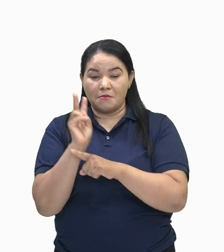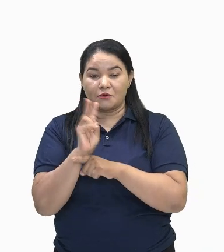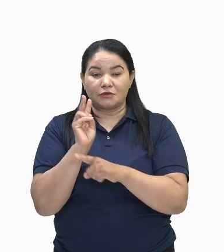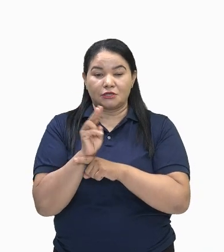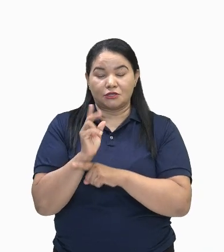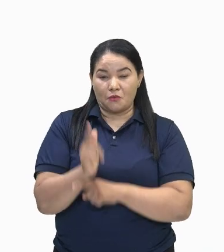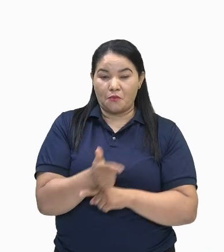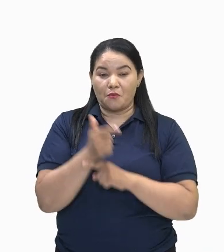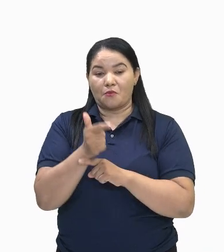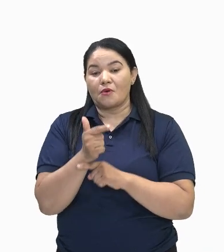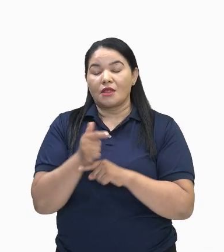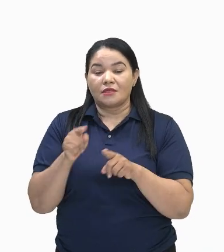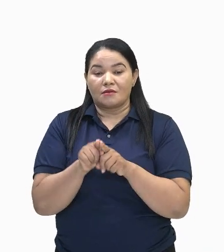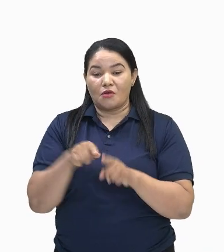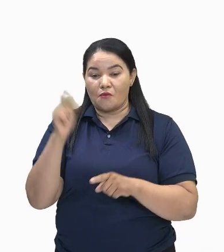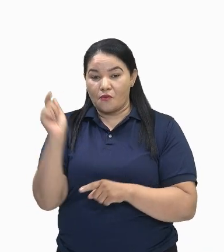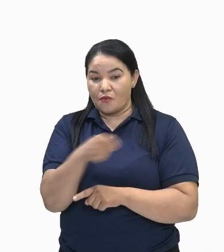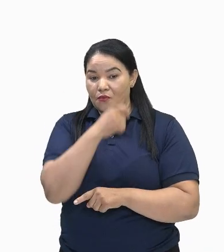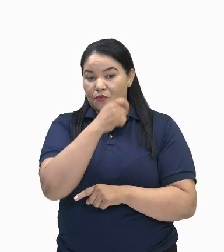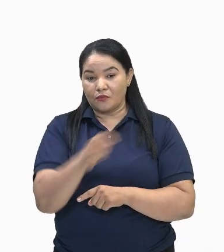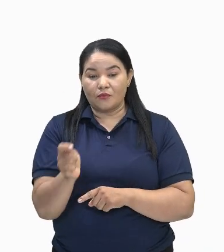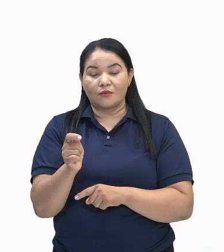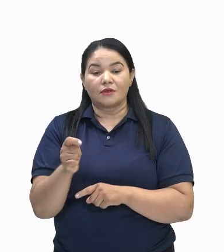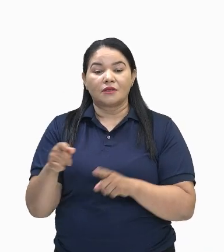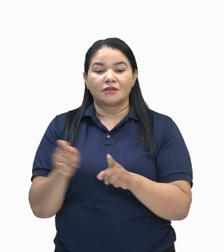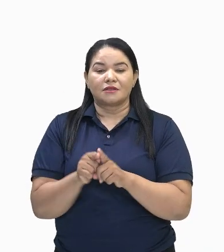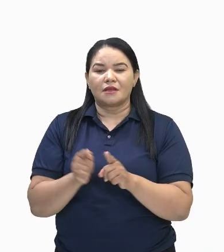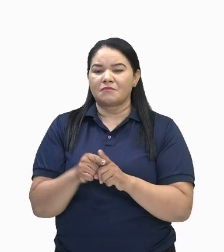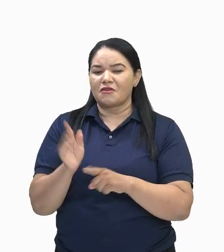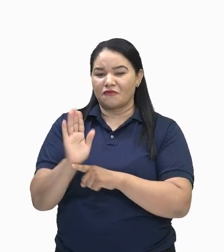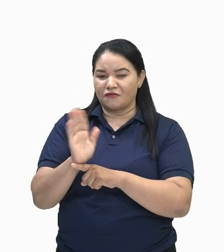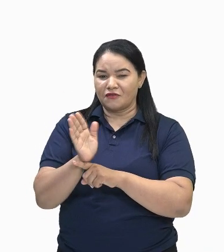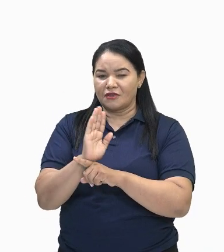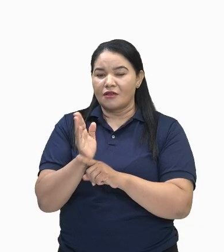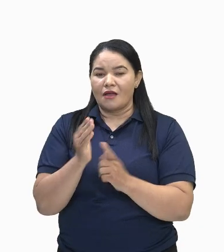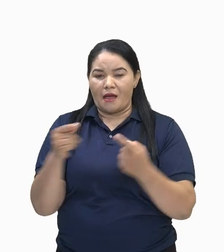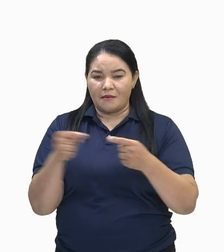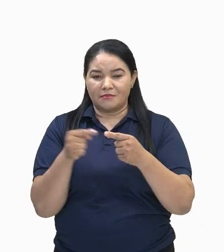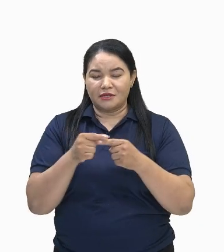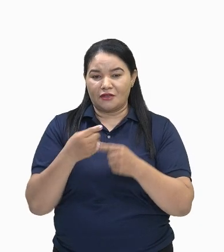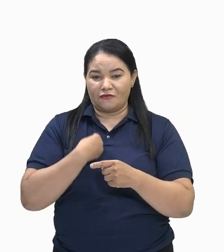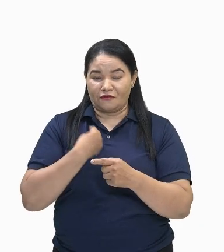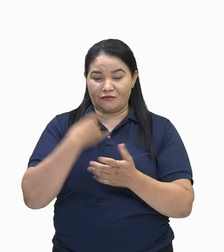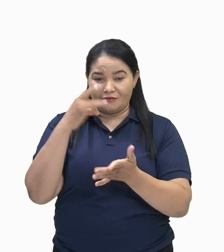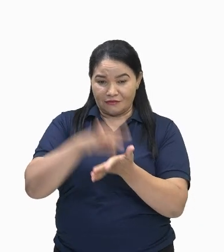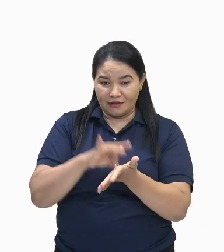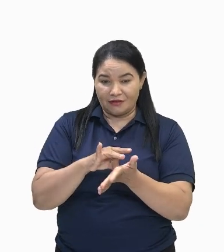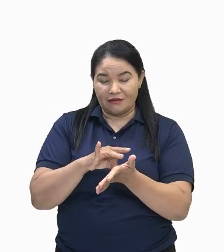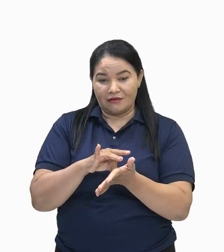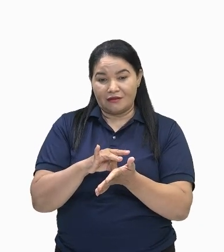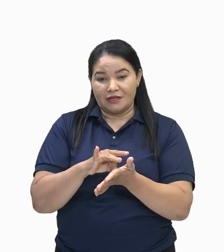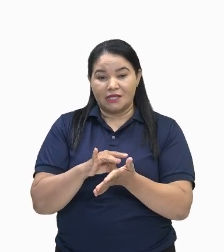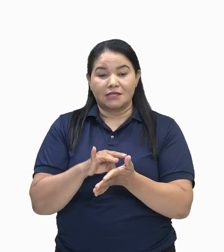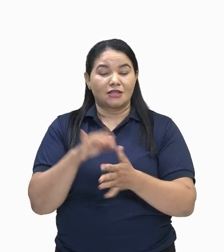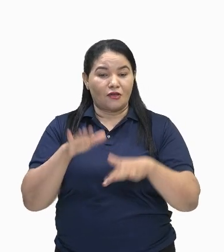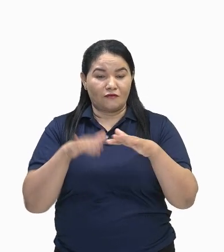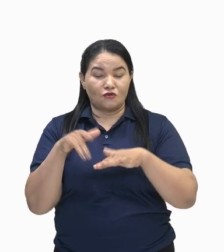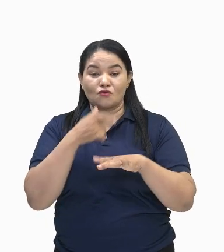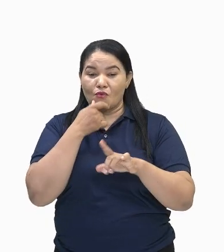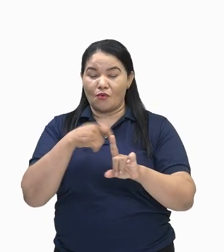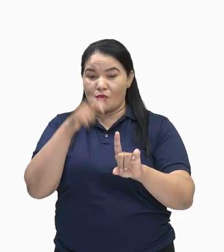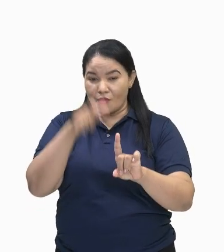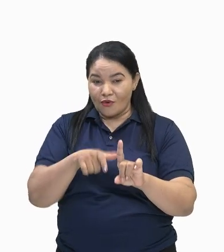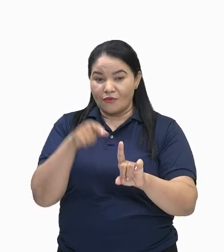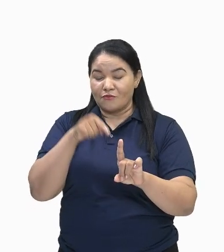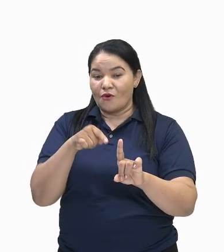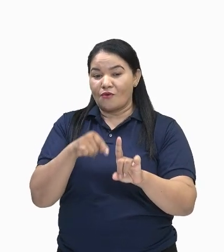chicote. Mas será que a arqueologia da ficção se assemelha à do mundo real? Será que Indiana Jones é uma